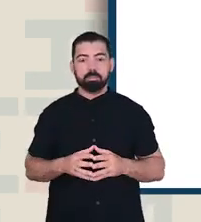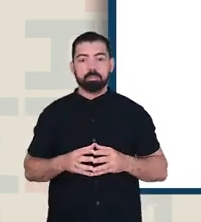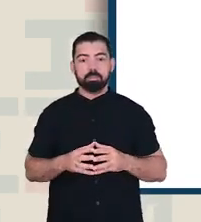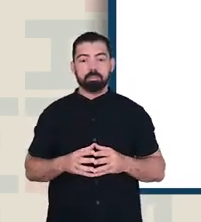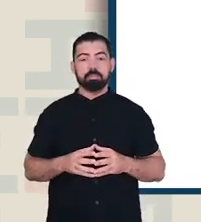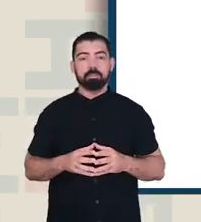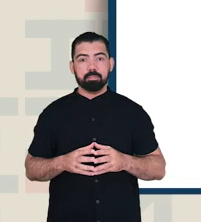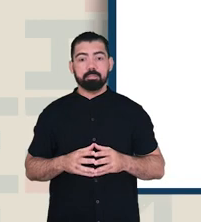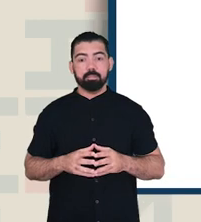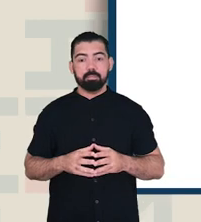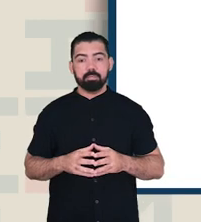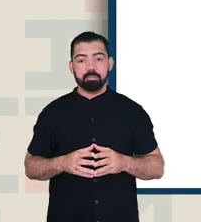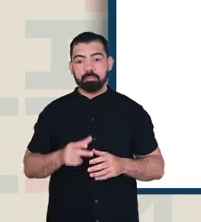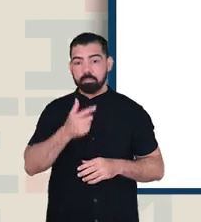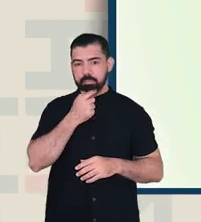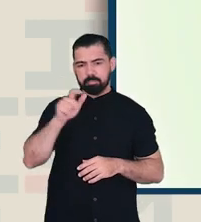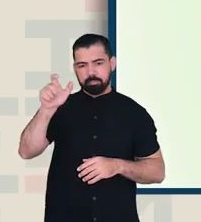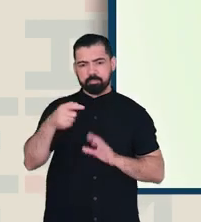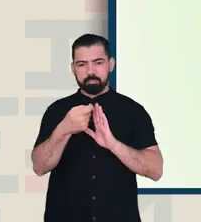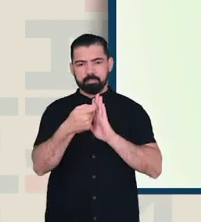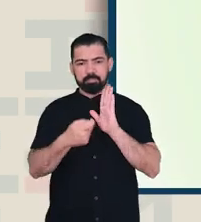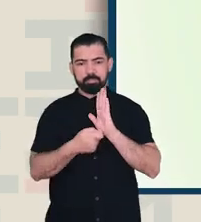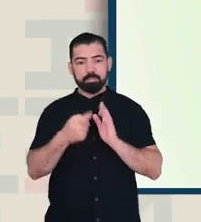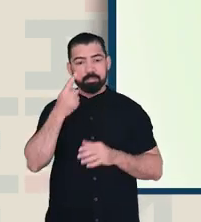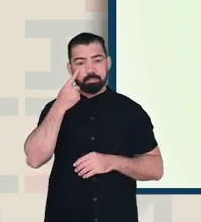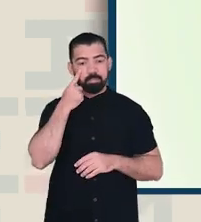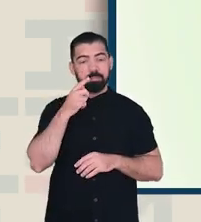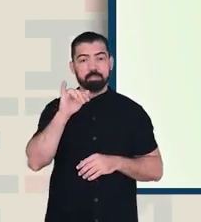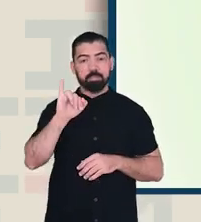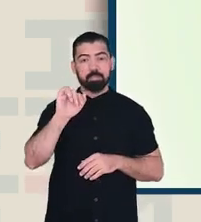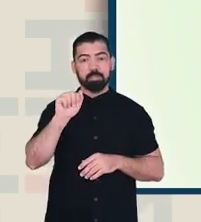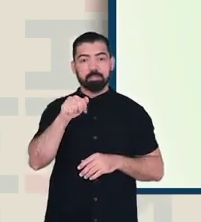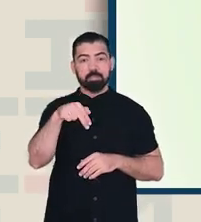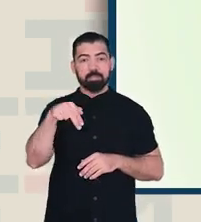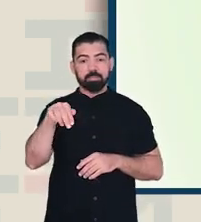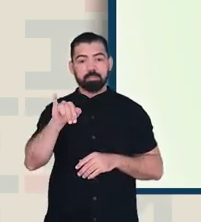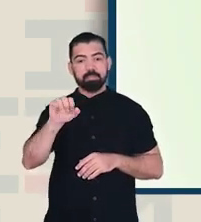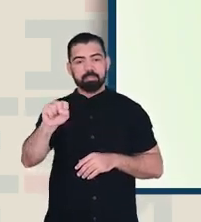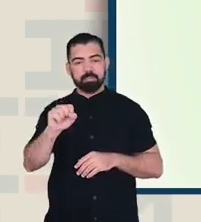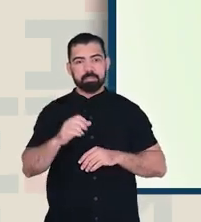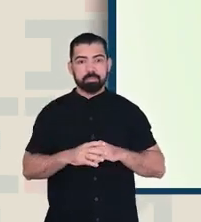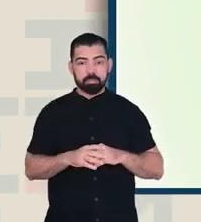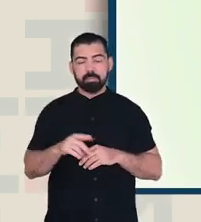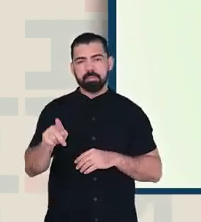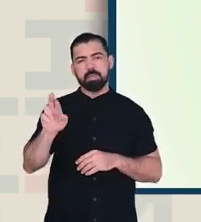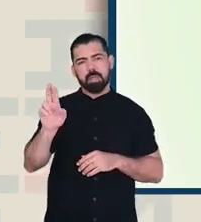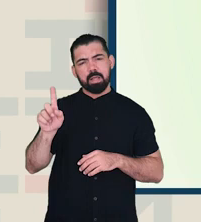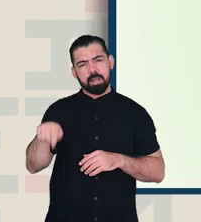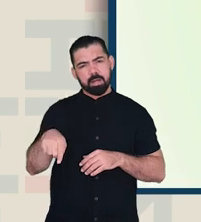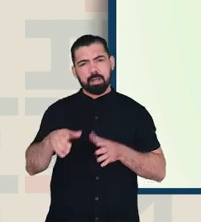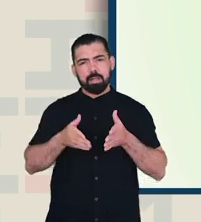Yannis Xenakis, um compositor grego, acho que era da Romênia, aliás,